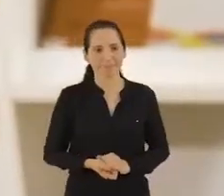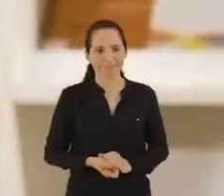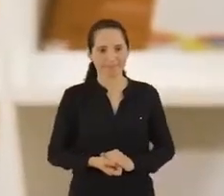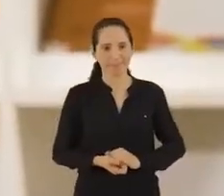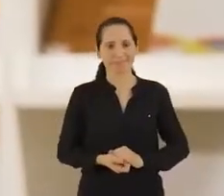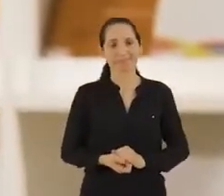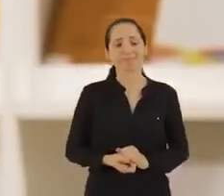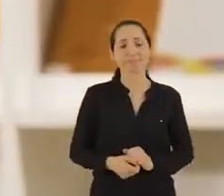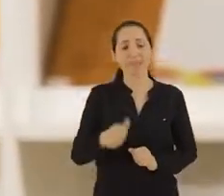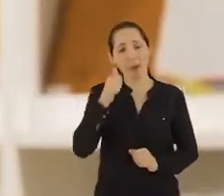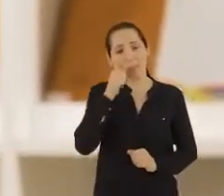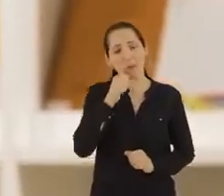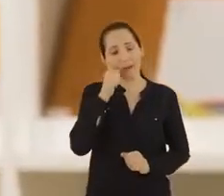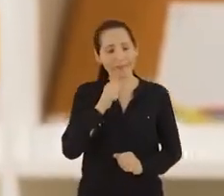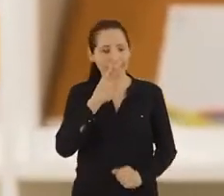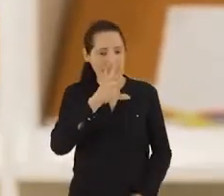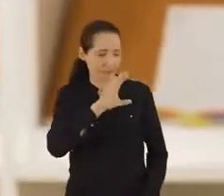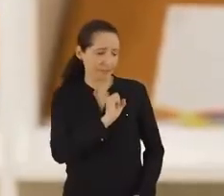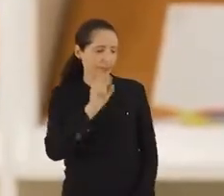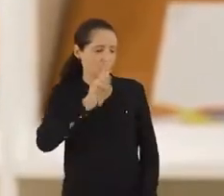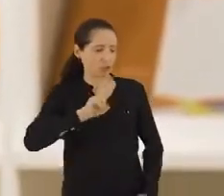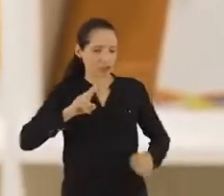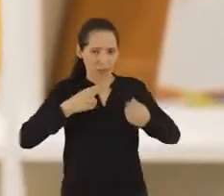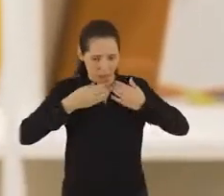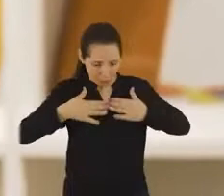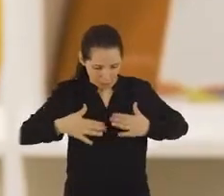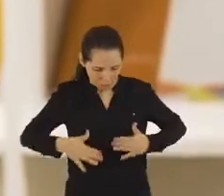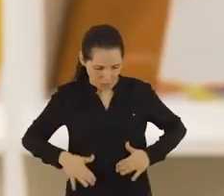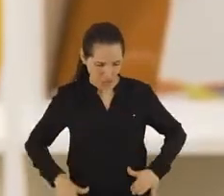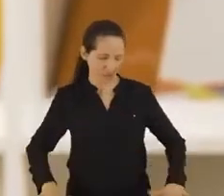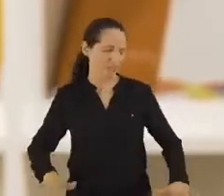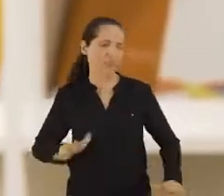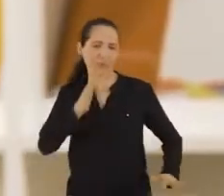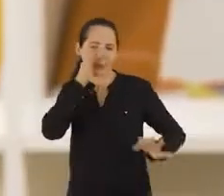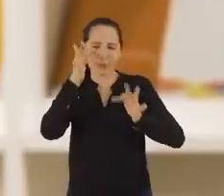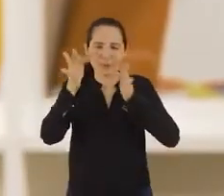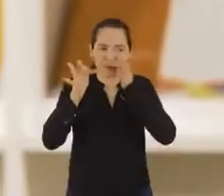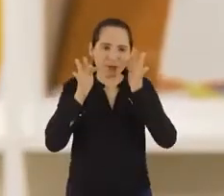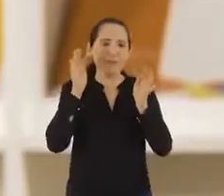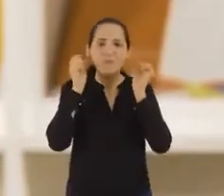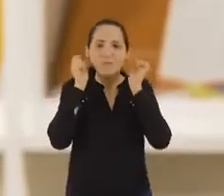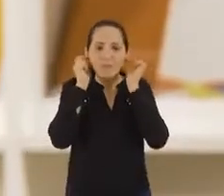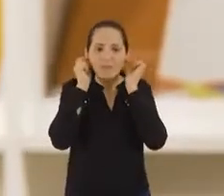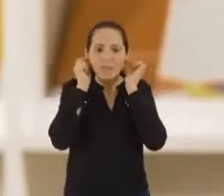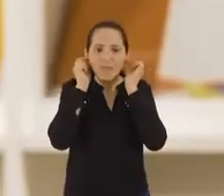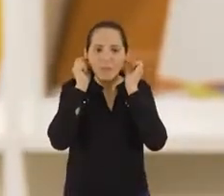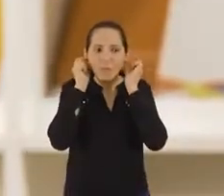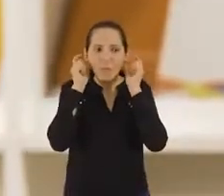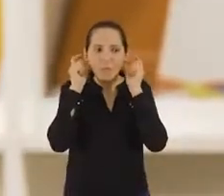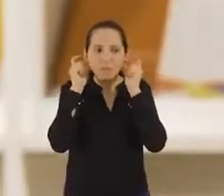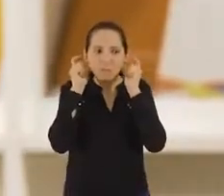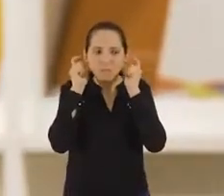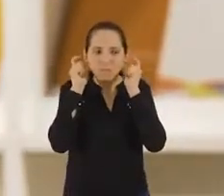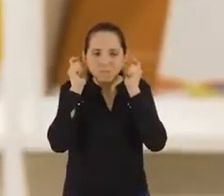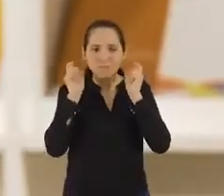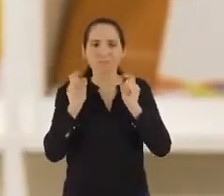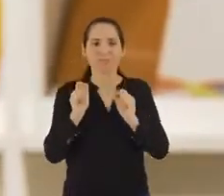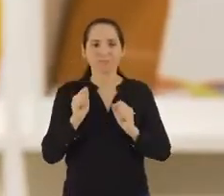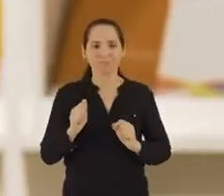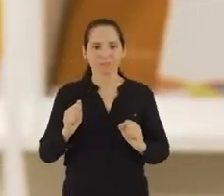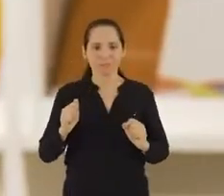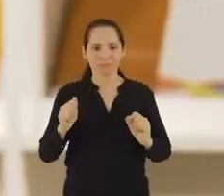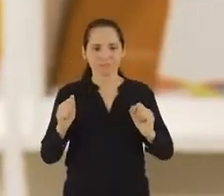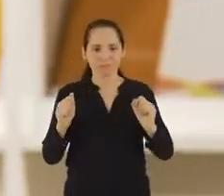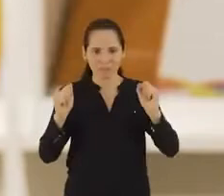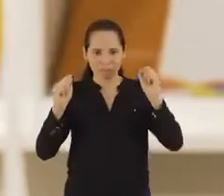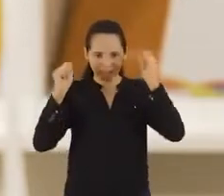Dona Ornélia gostava de usar vestidos floridos, brincos de bola. E o cabelo